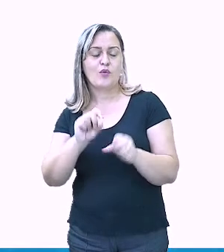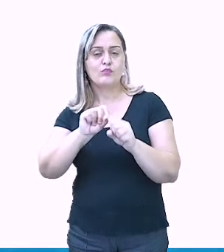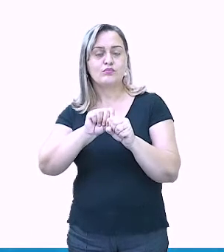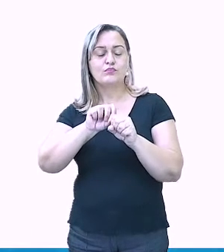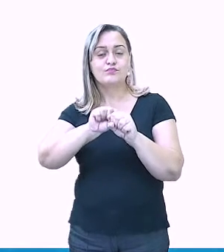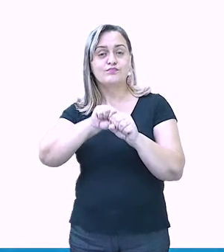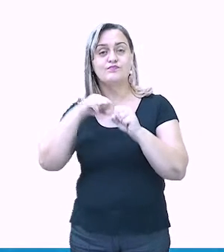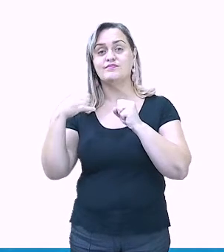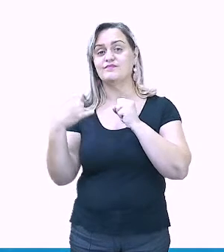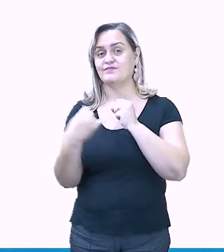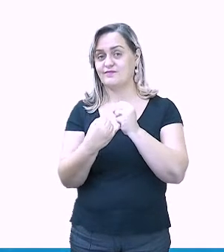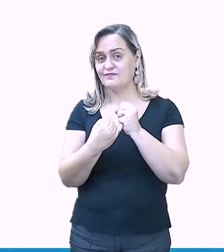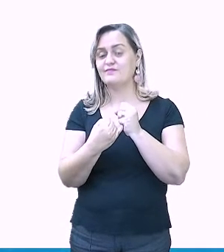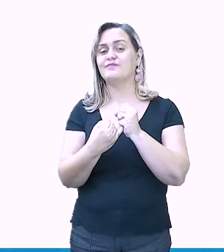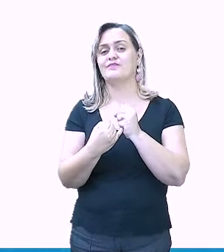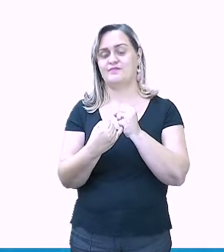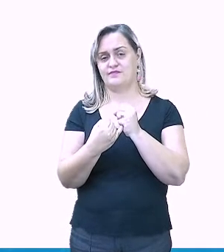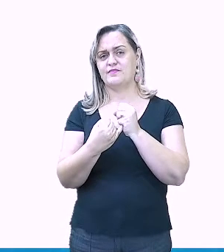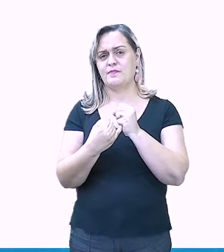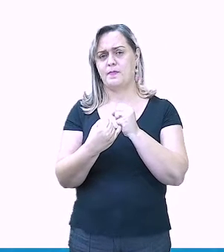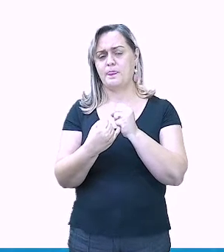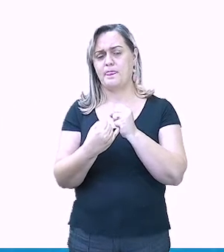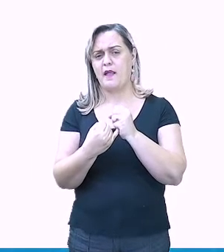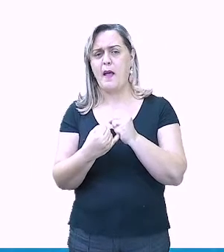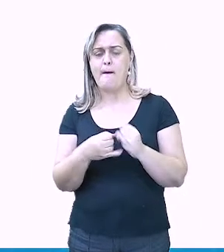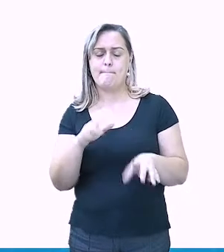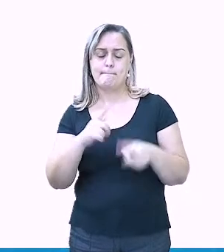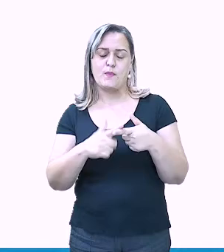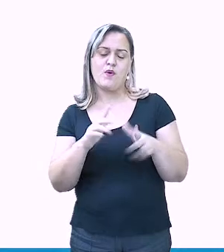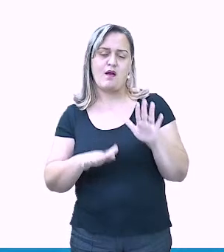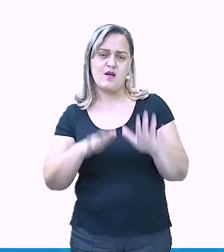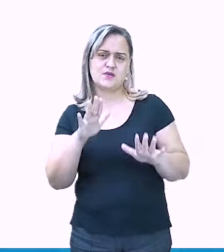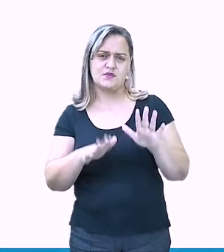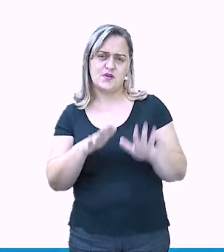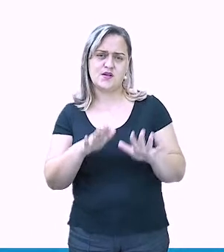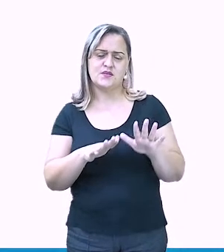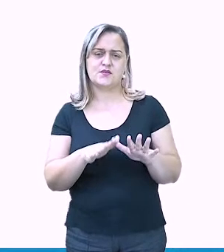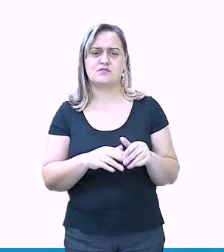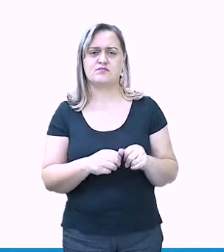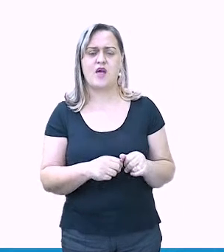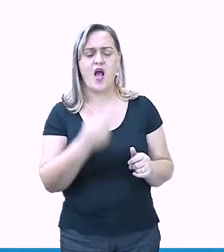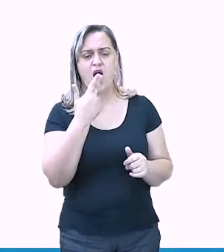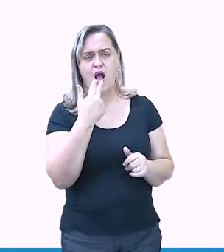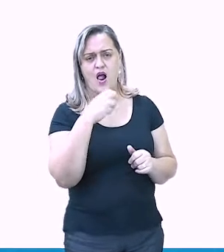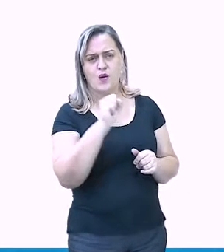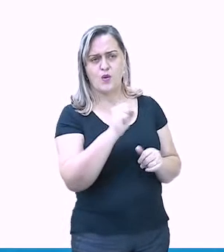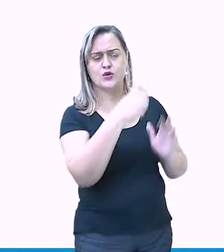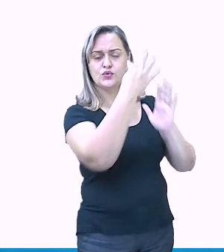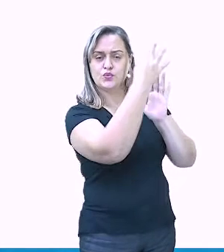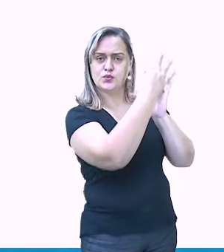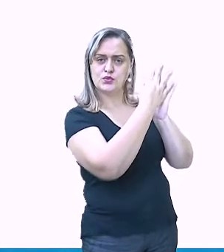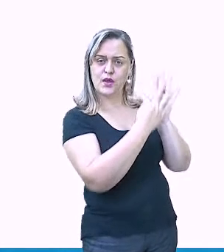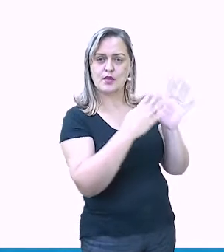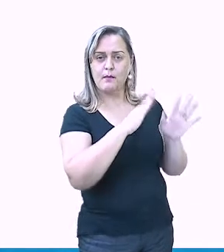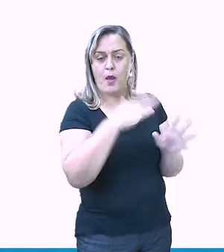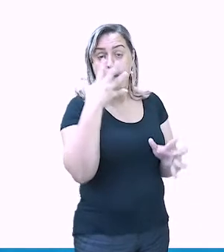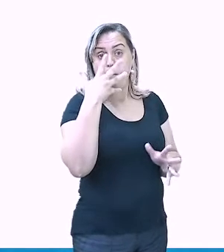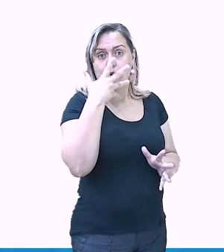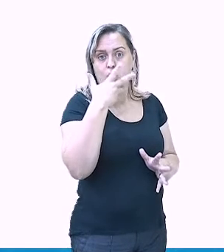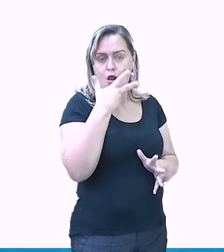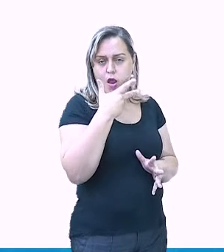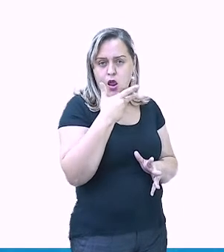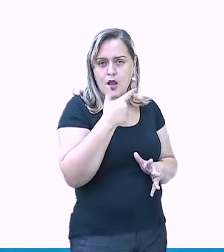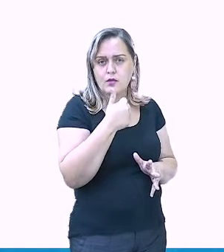adjetivas, provavelmente não alcançaríamos essa linguagem toda requintada,